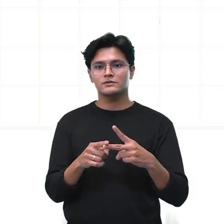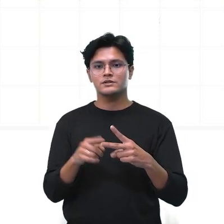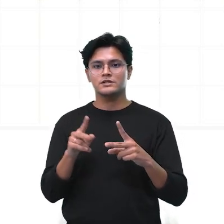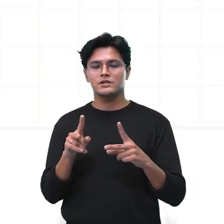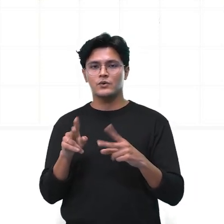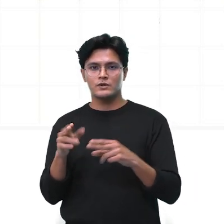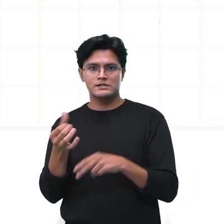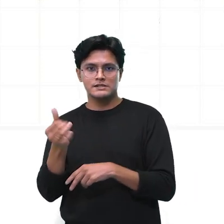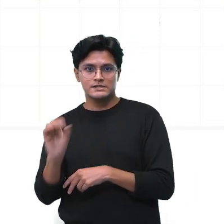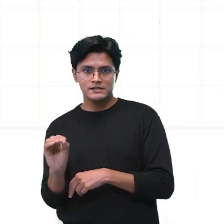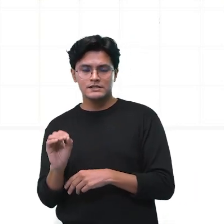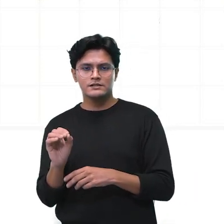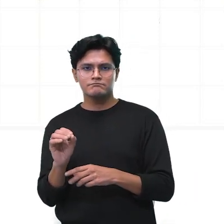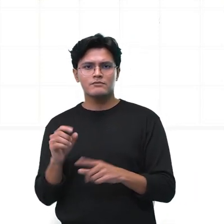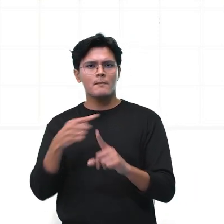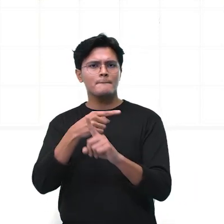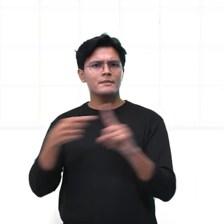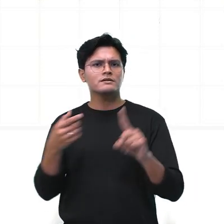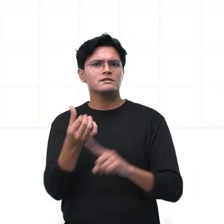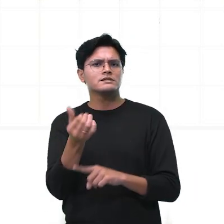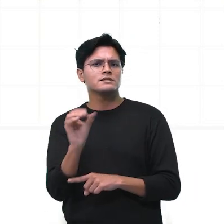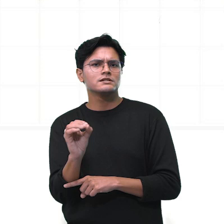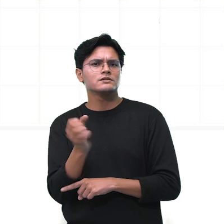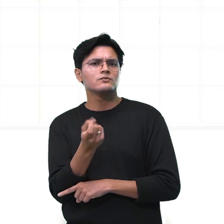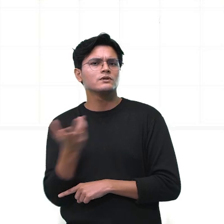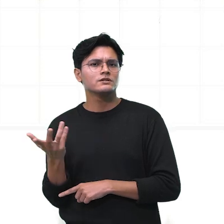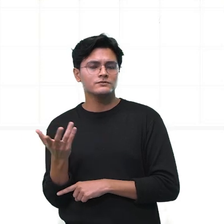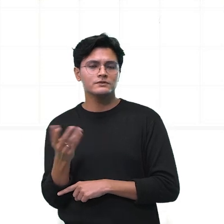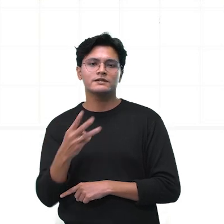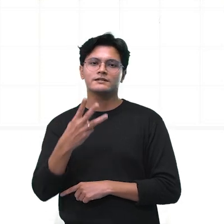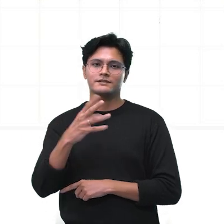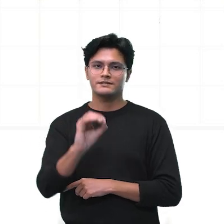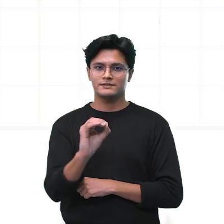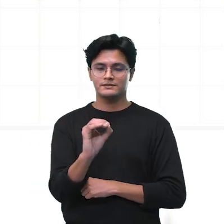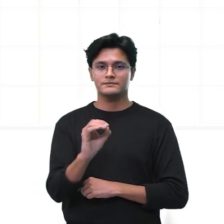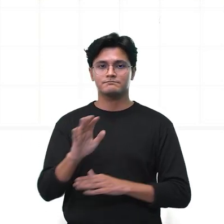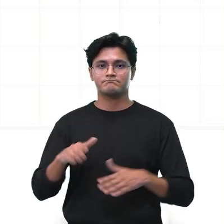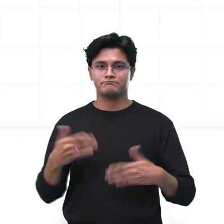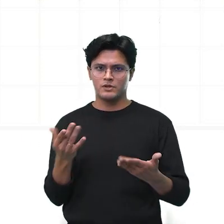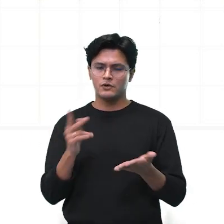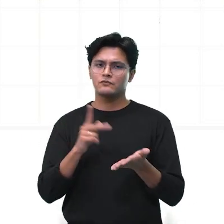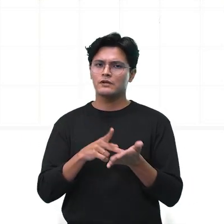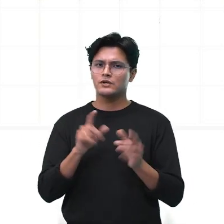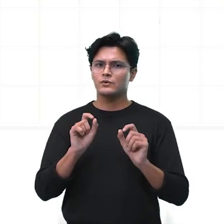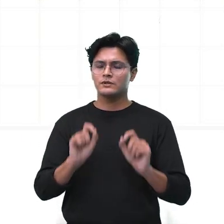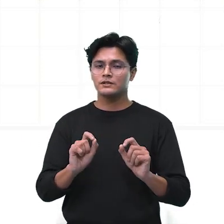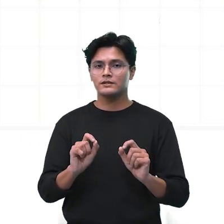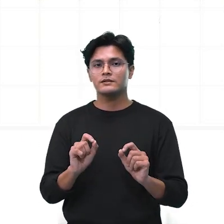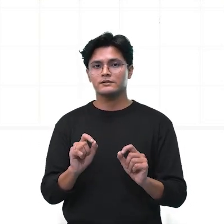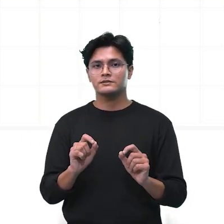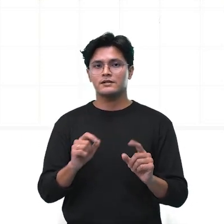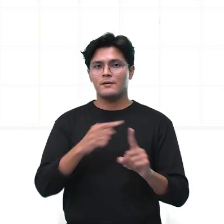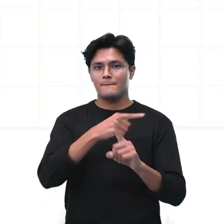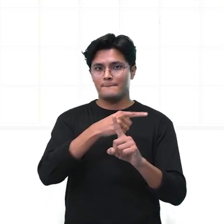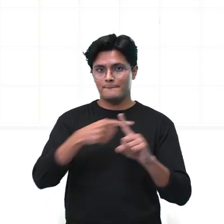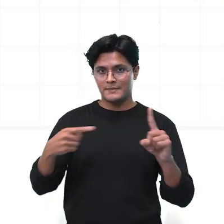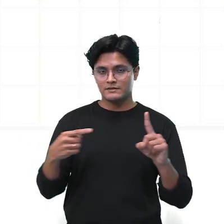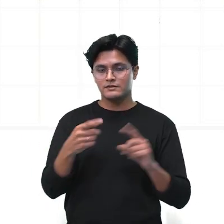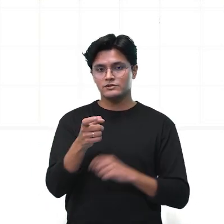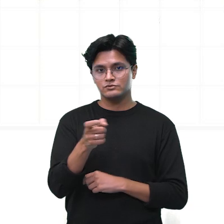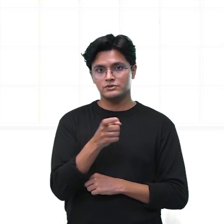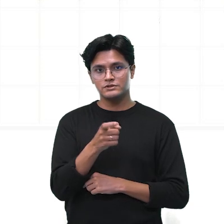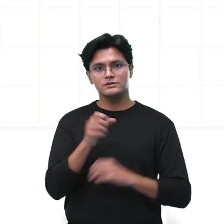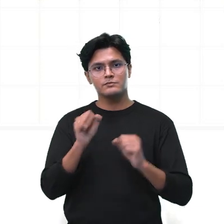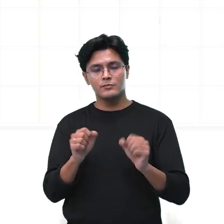É 30, né? Então, de fato, a metade de x pode